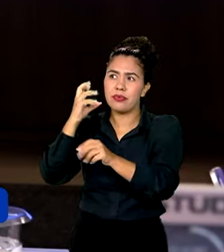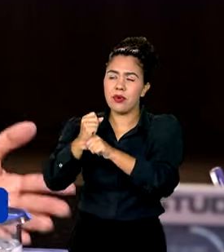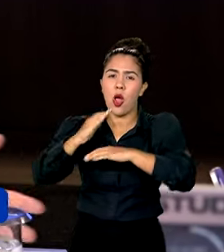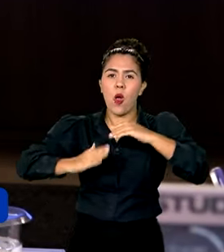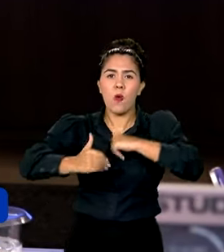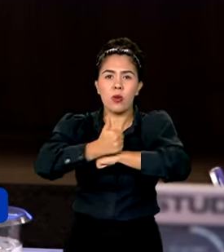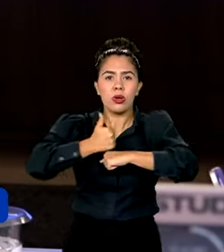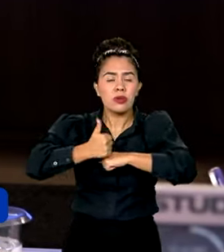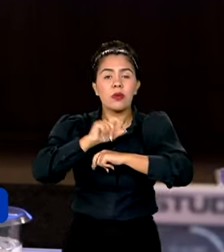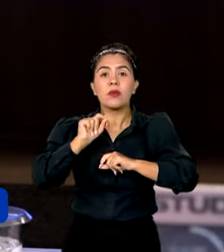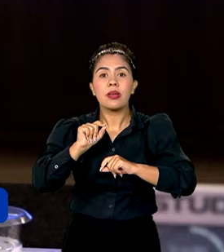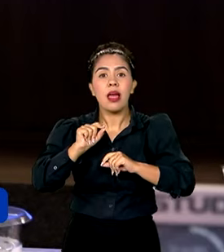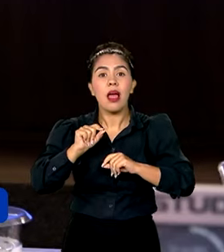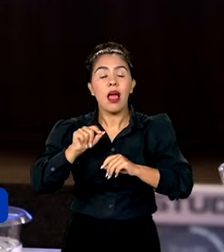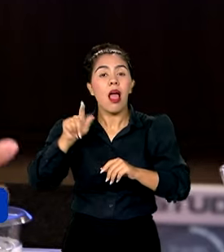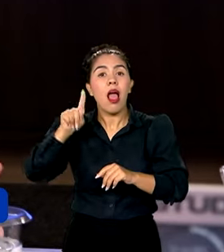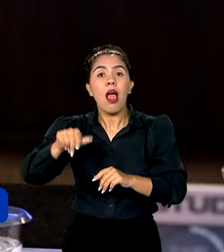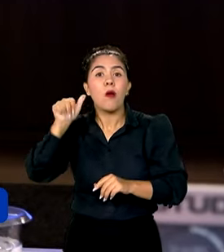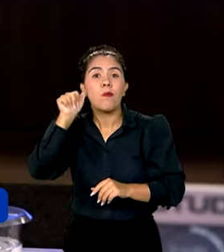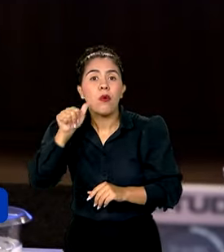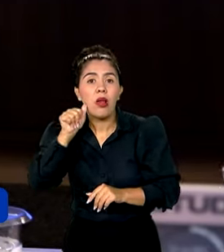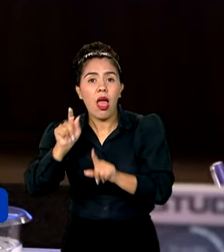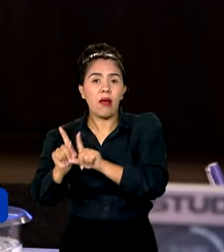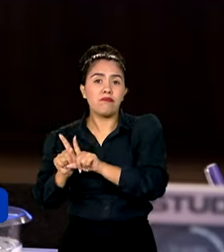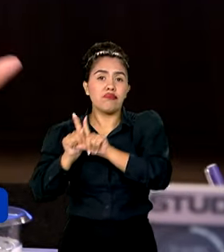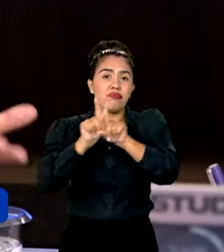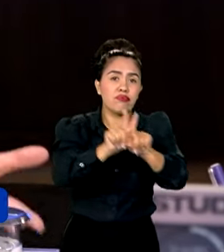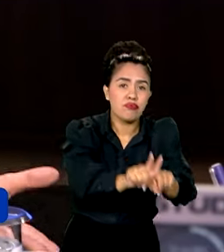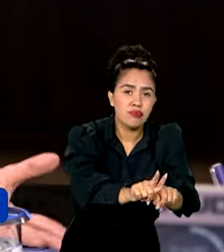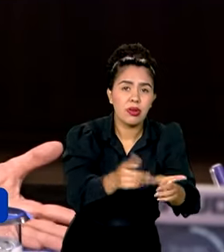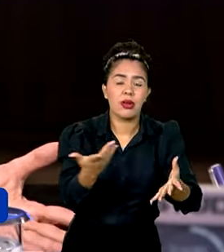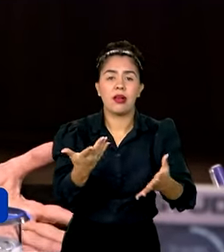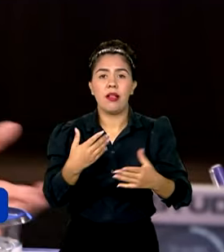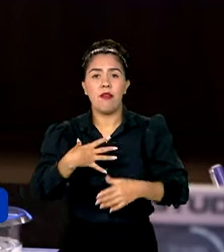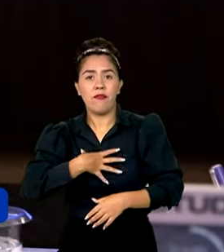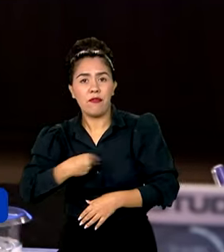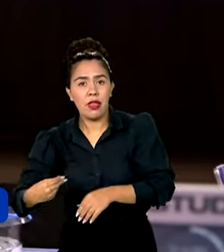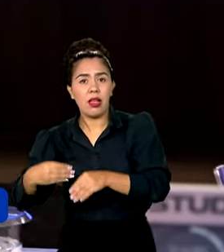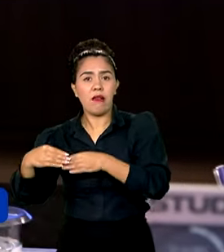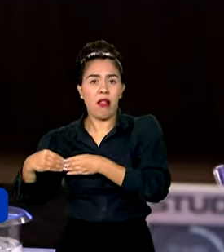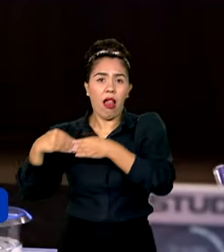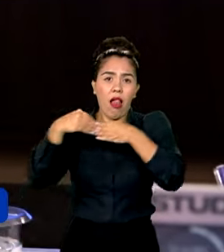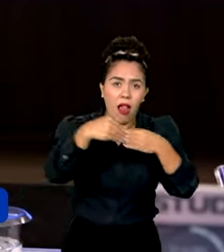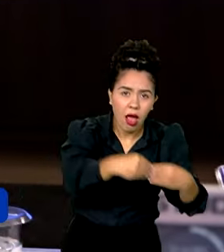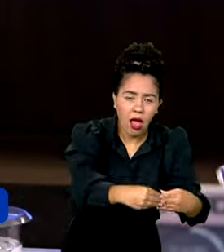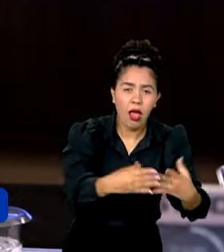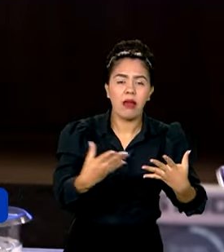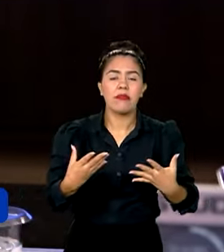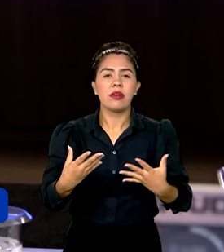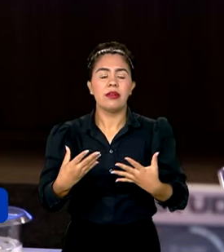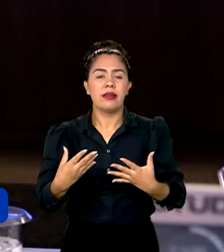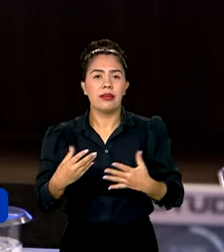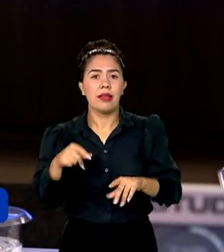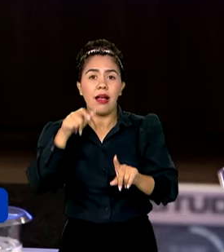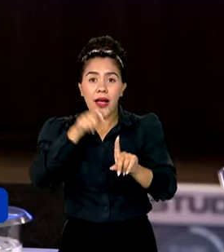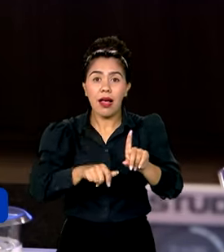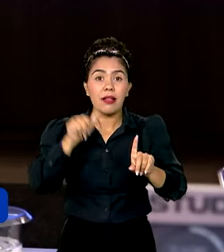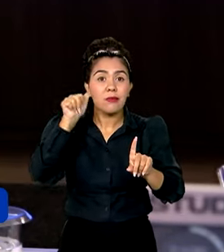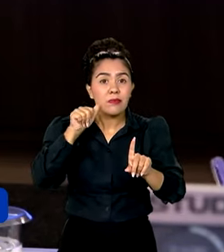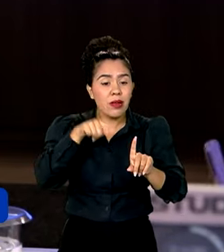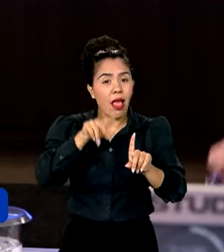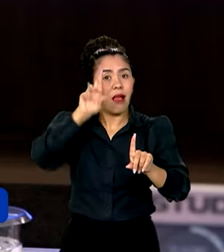são as mulheres que levam né os seus companheiros os filhos né Elas são também essa